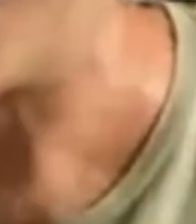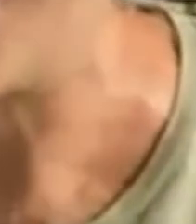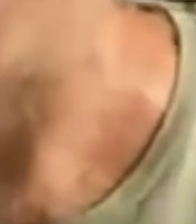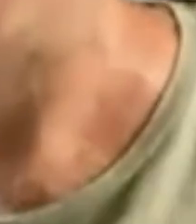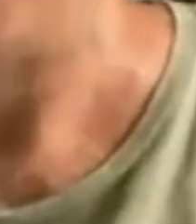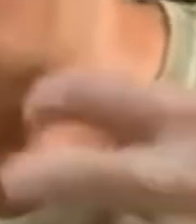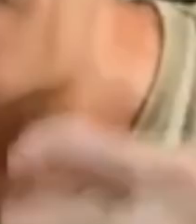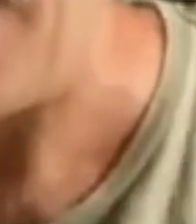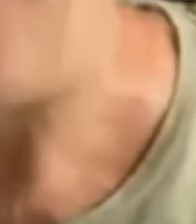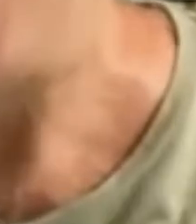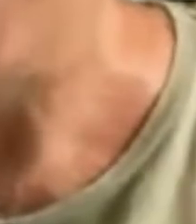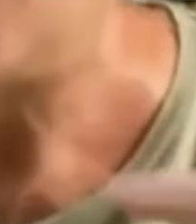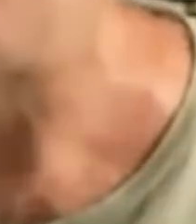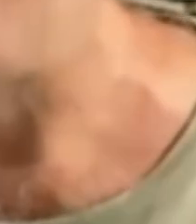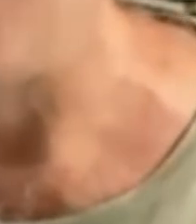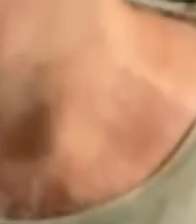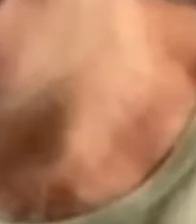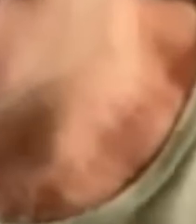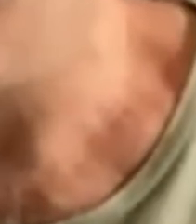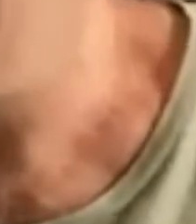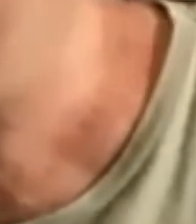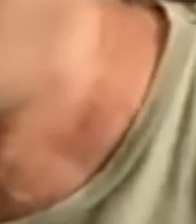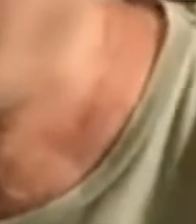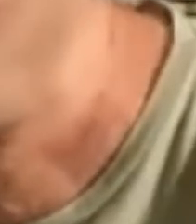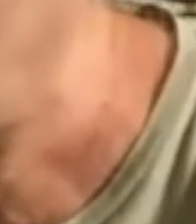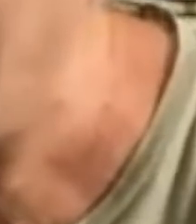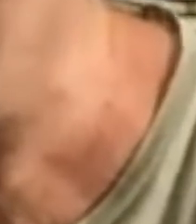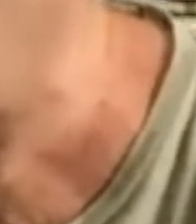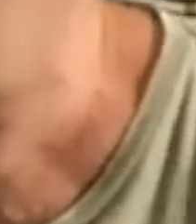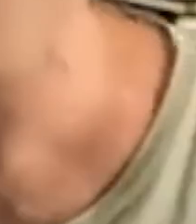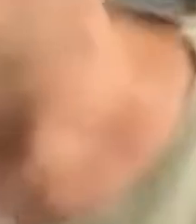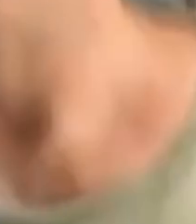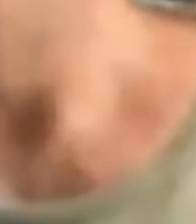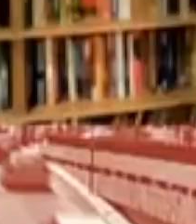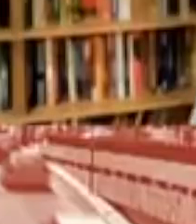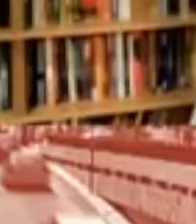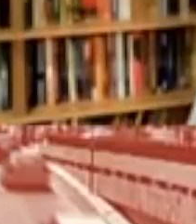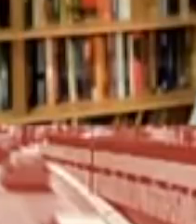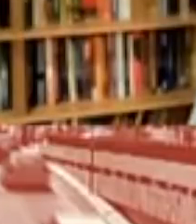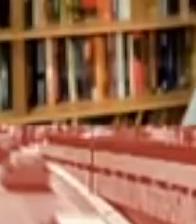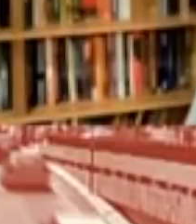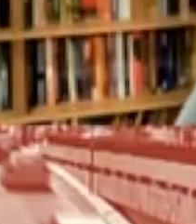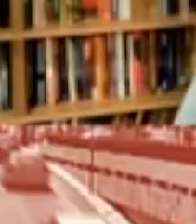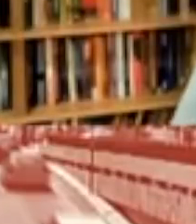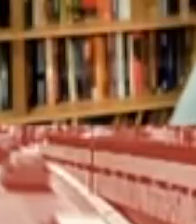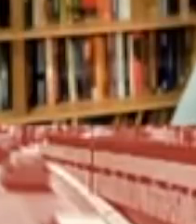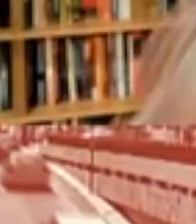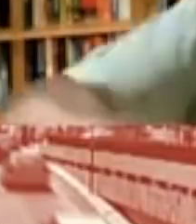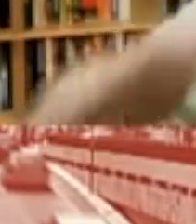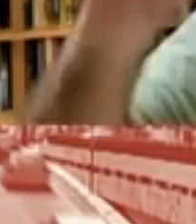tiveram força na periferia entre o povão e a Igreja Universal, está muito ligada ao povão, né? O